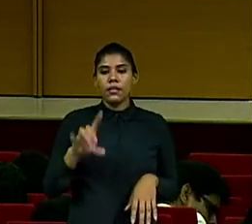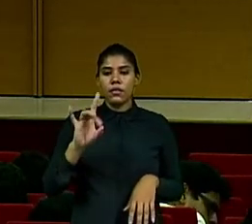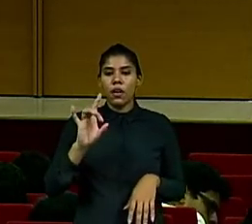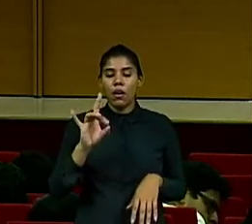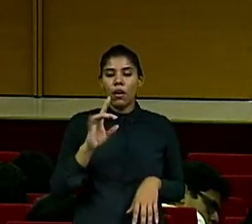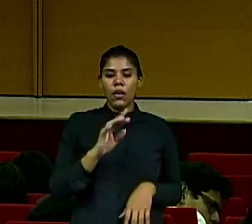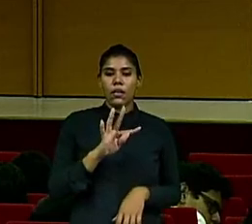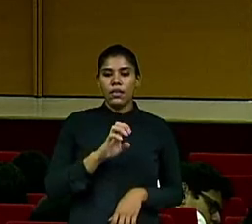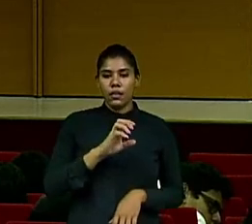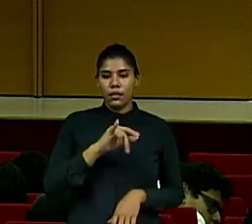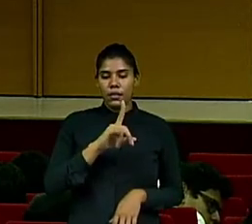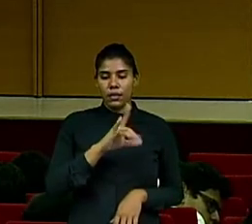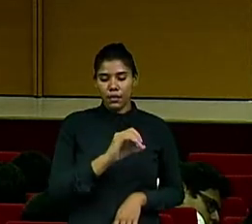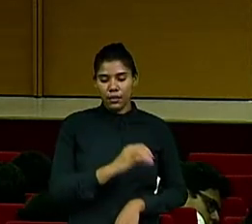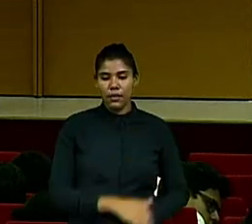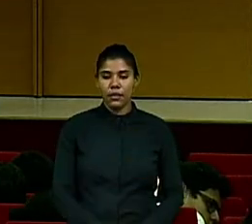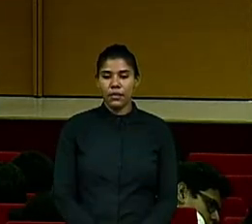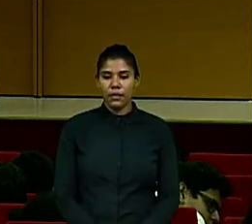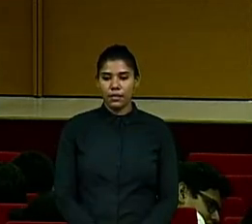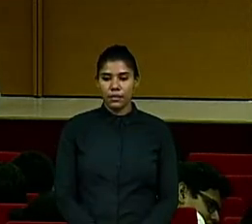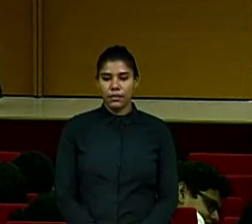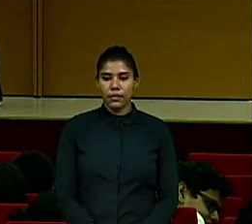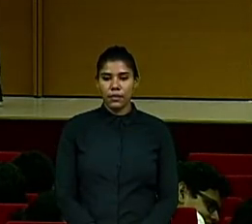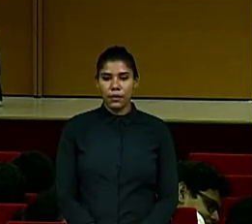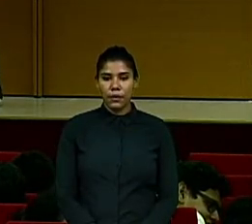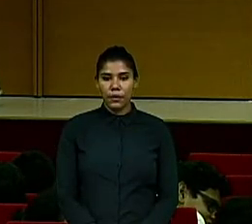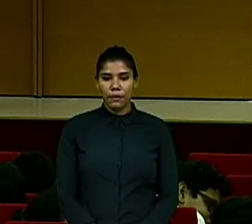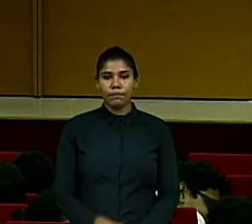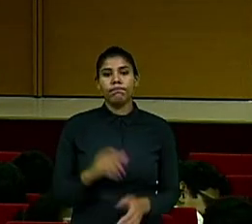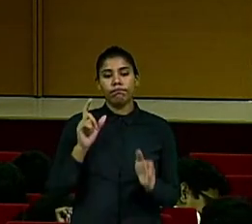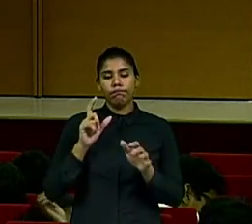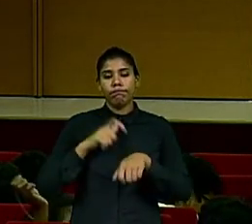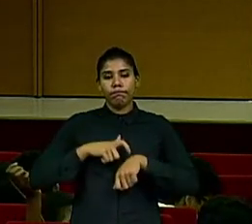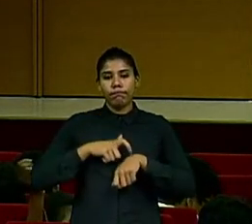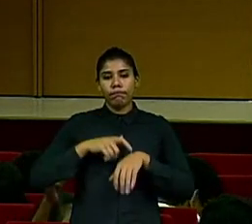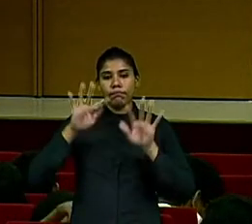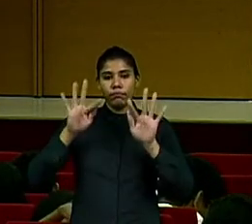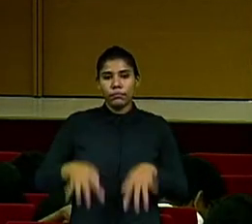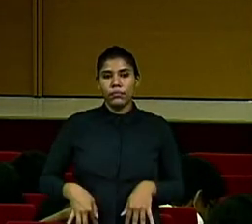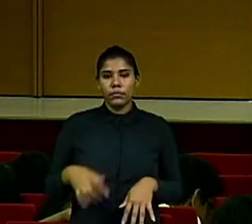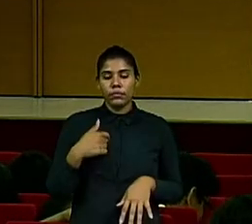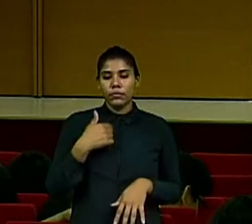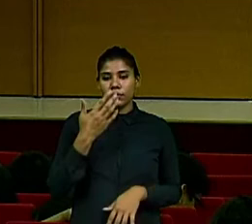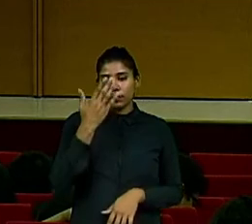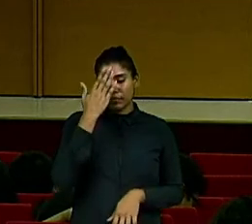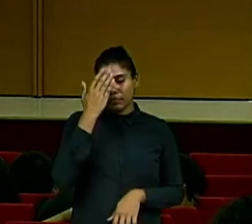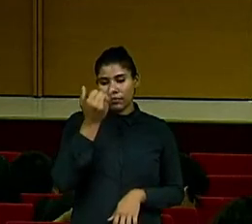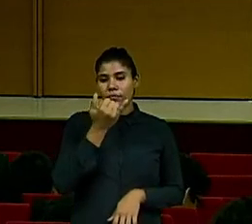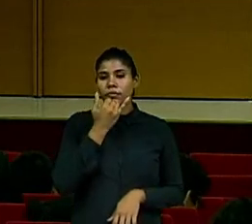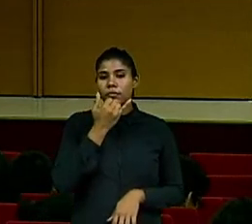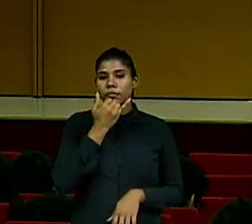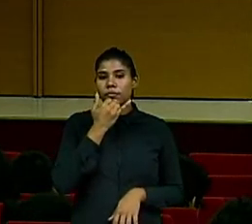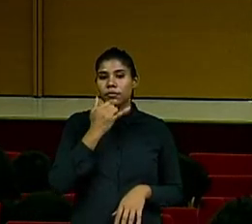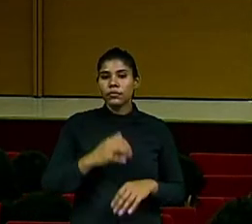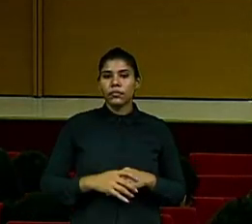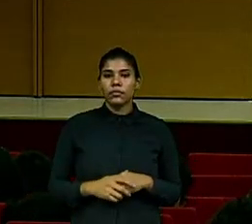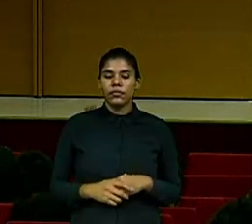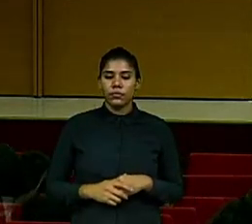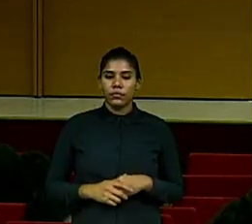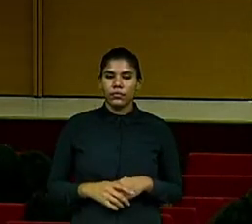Tem uma forte pro Enem e como o tempo já acabou só me desculpem aqui que eu tô só fazer bem rapidinho